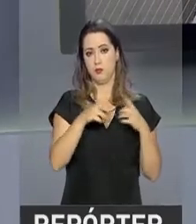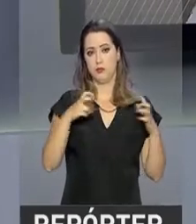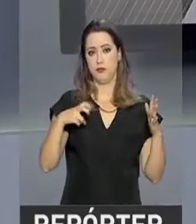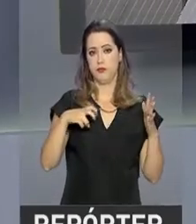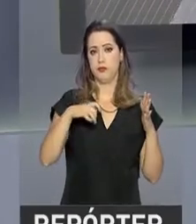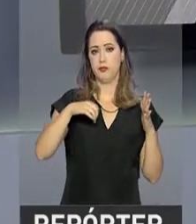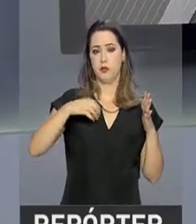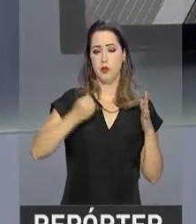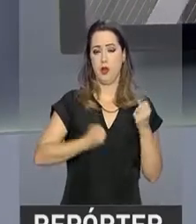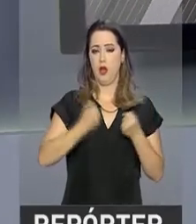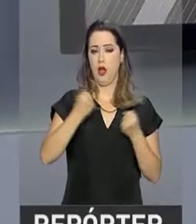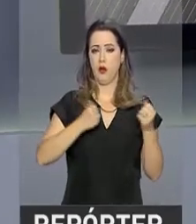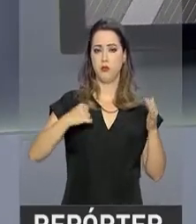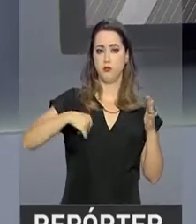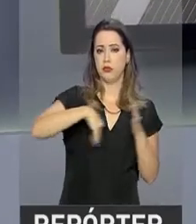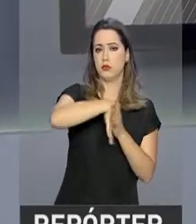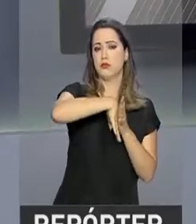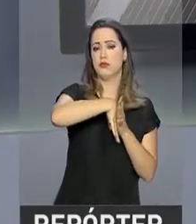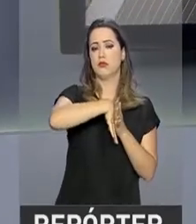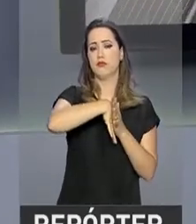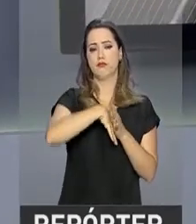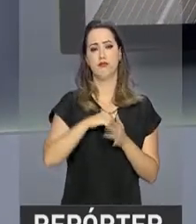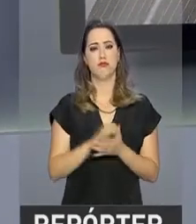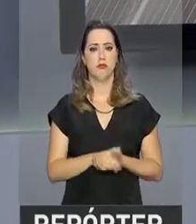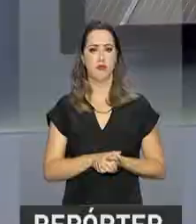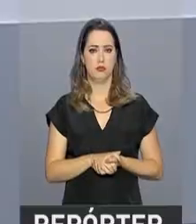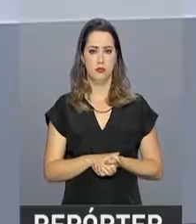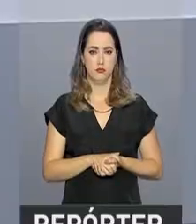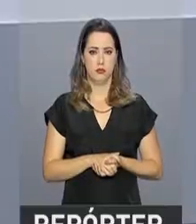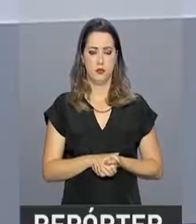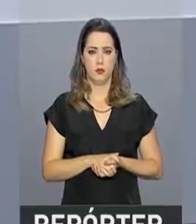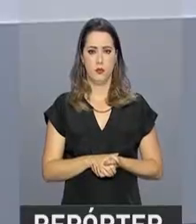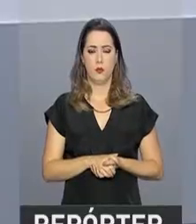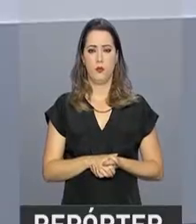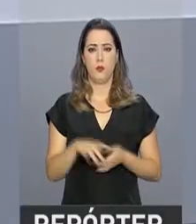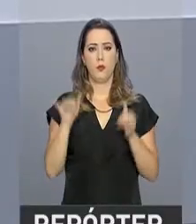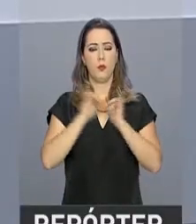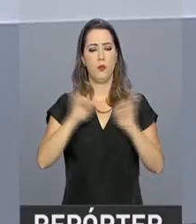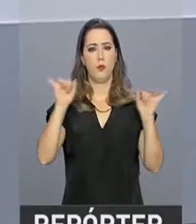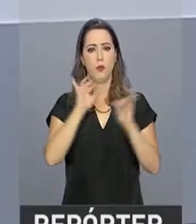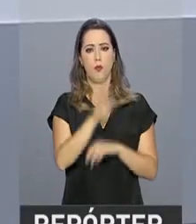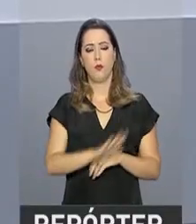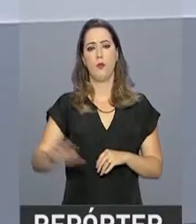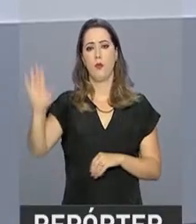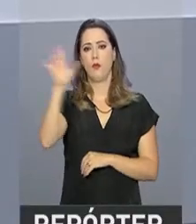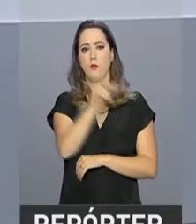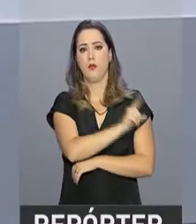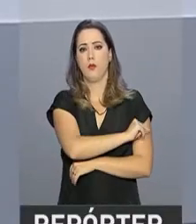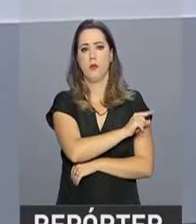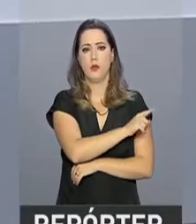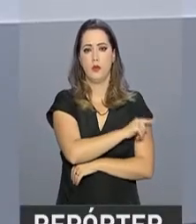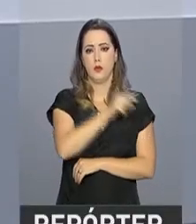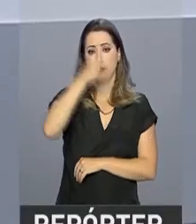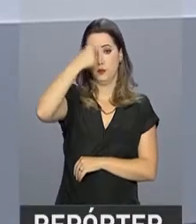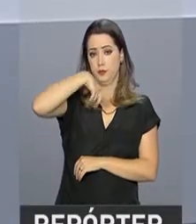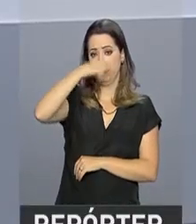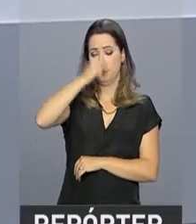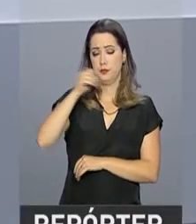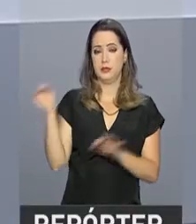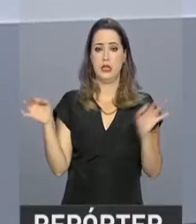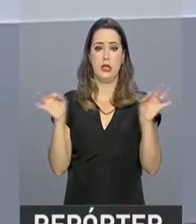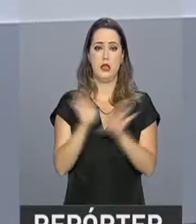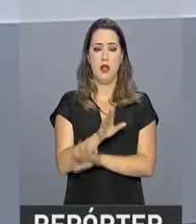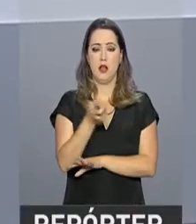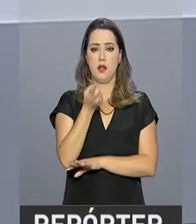com do condutores passageiros e pedestres a campanha nacional de vacinação contra a gripe termina nesta